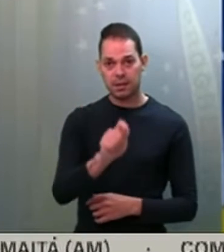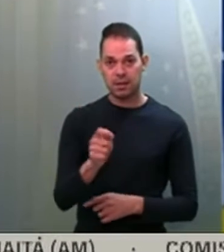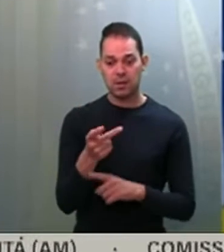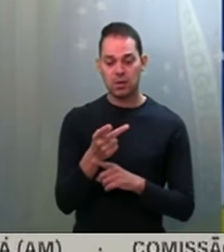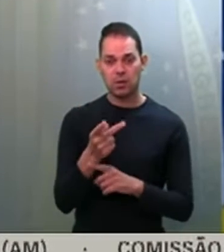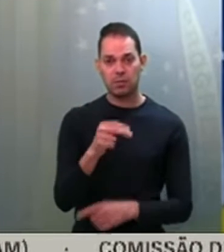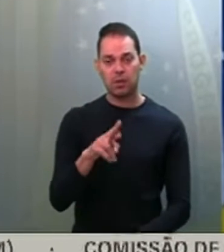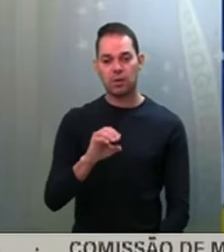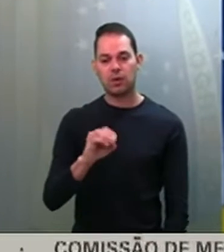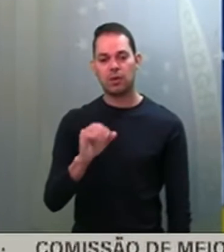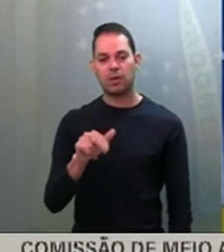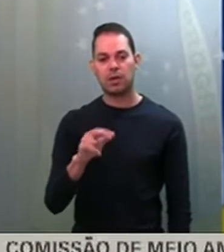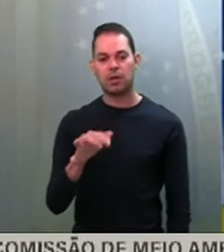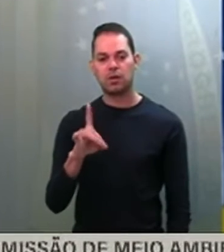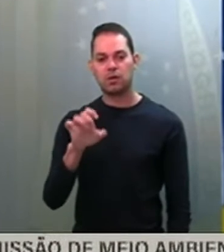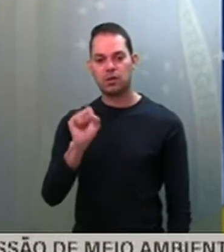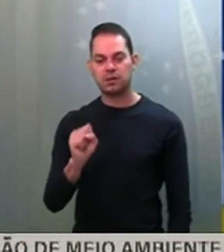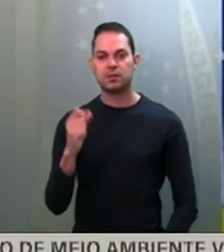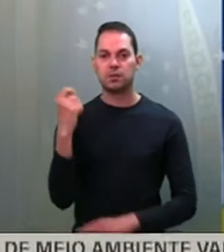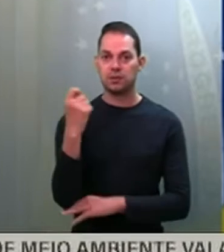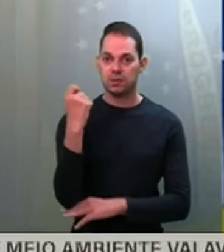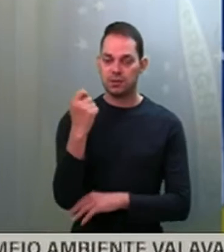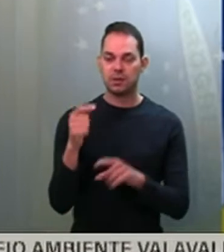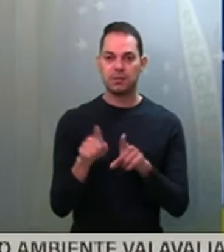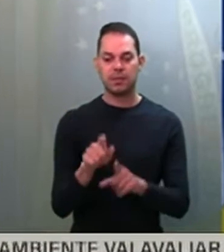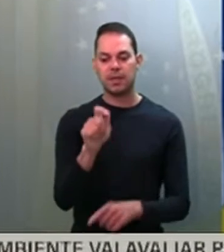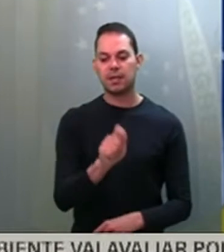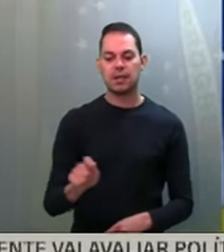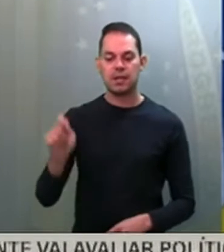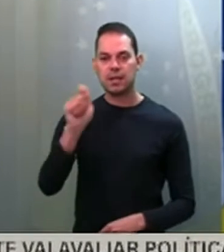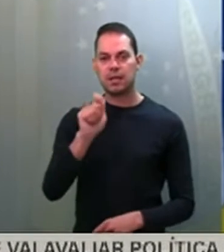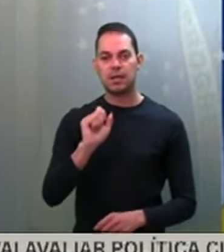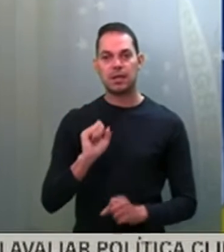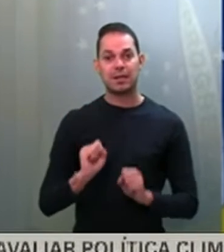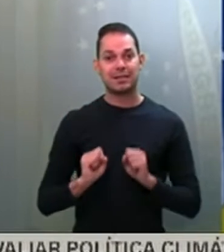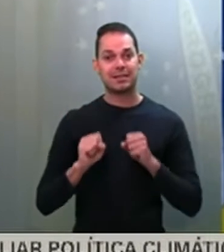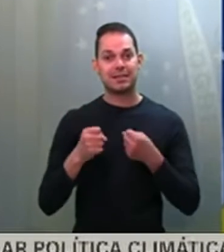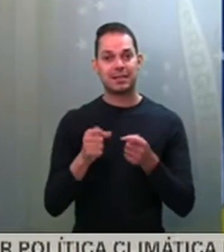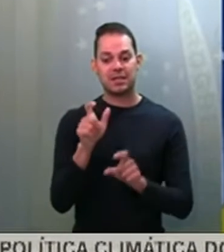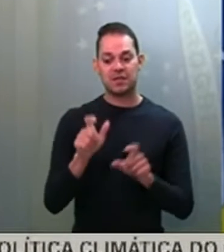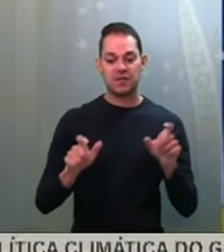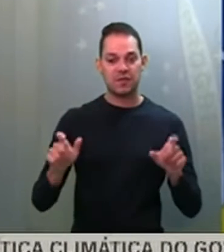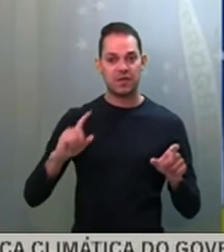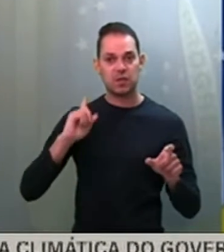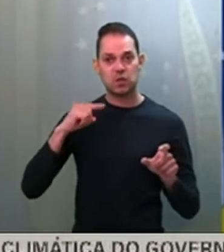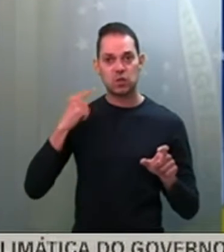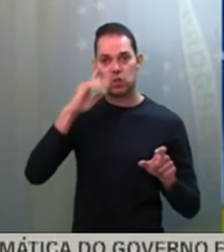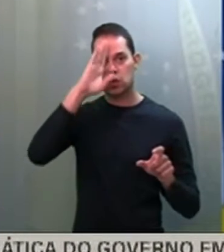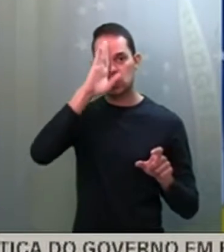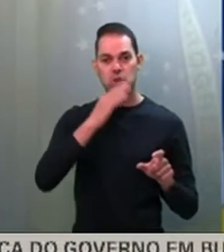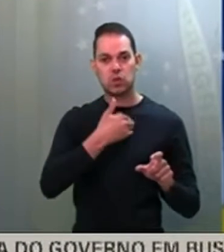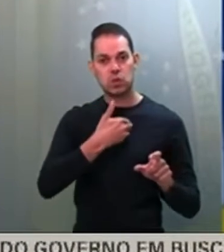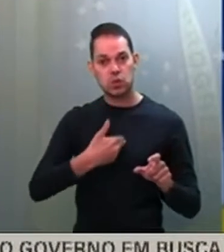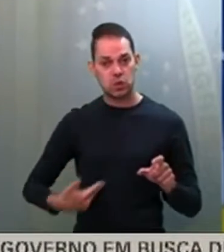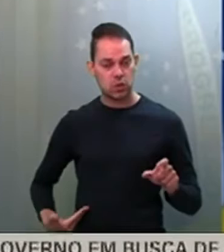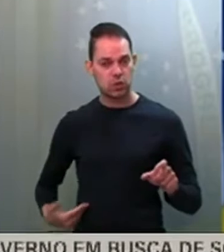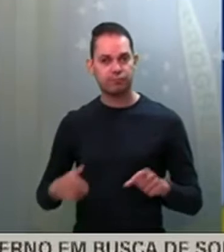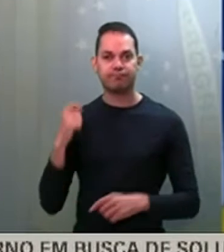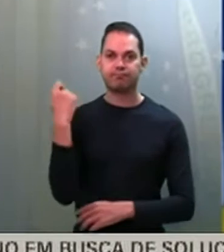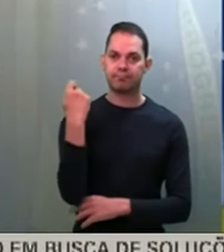do Estado do Rio Grande do Sul apergs Associação das defensorias das defensoras e defensores públicos do Rio Grande do